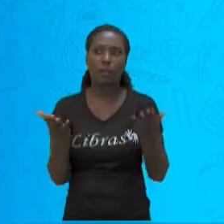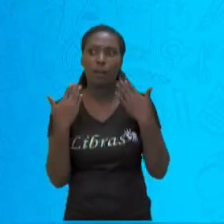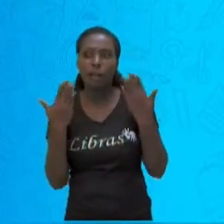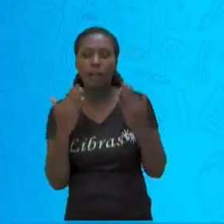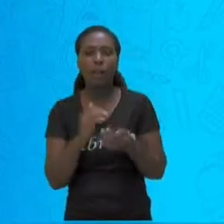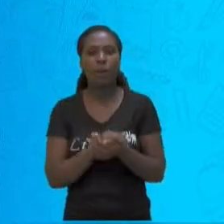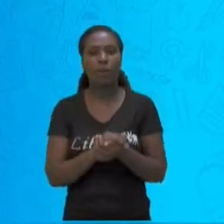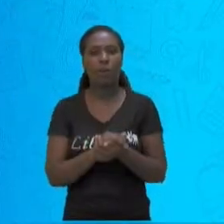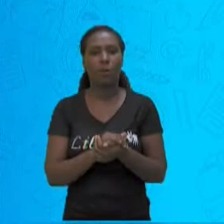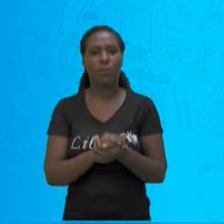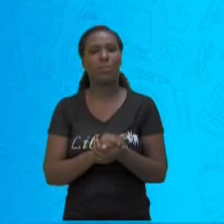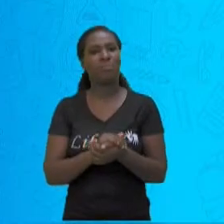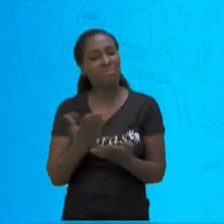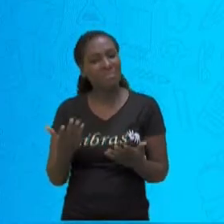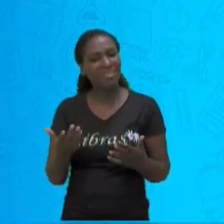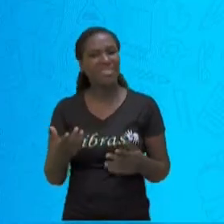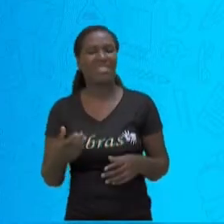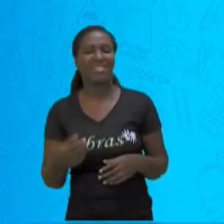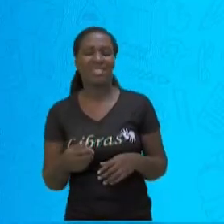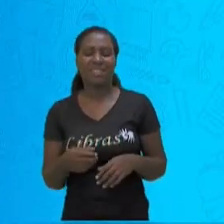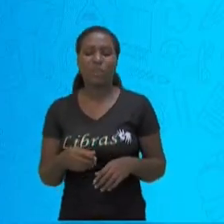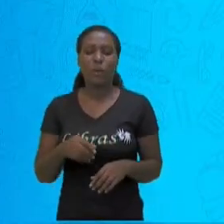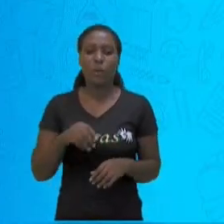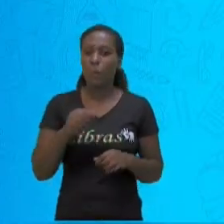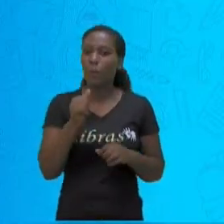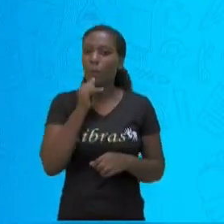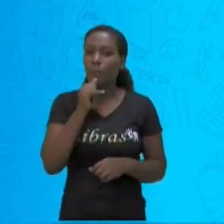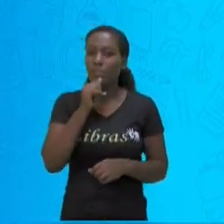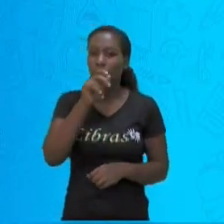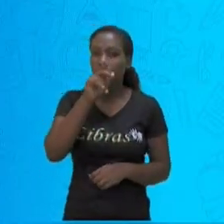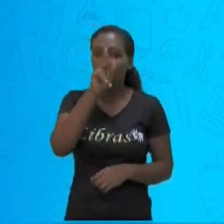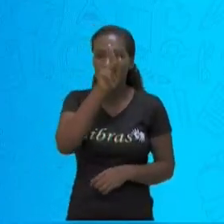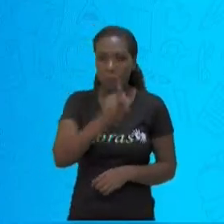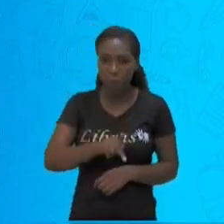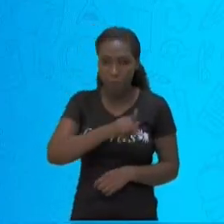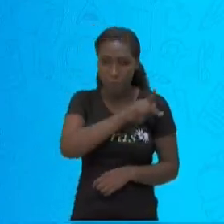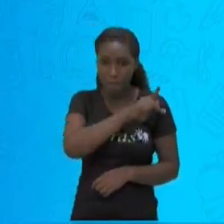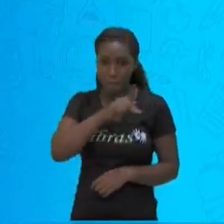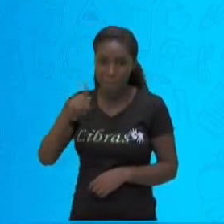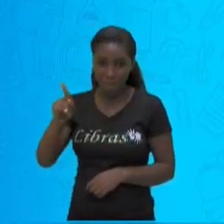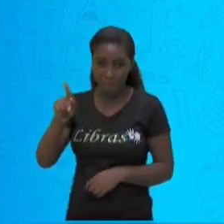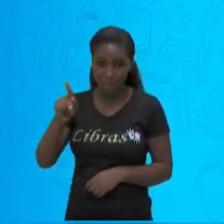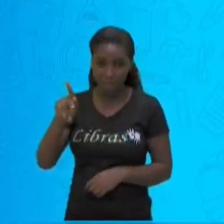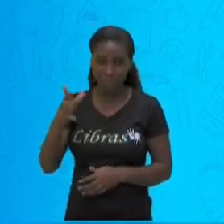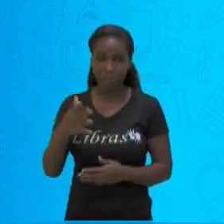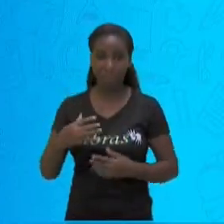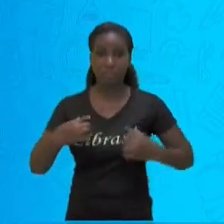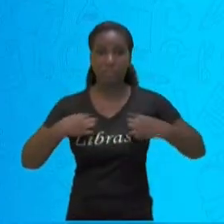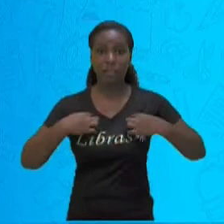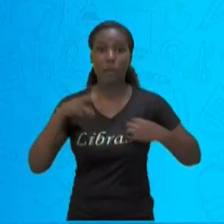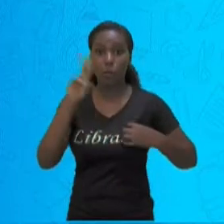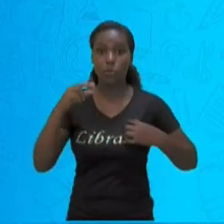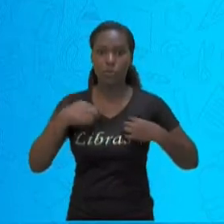Tem a batina por cima da roupa ainda que eles usam e